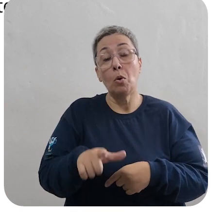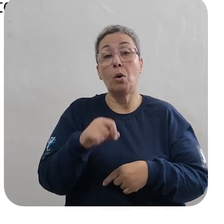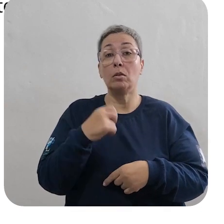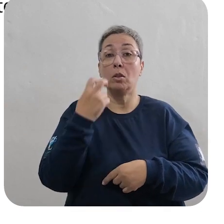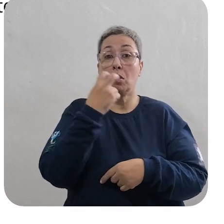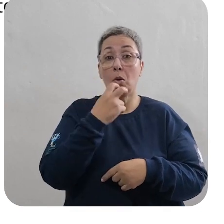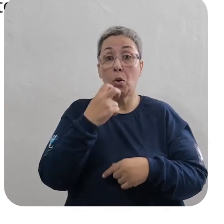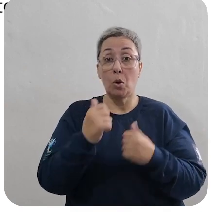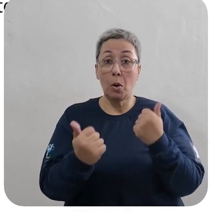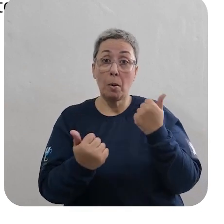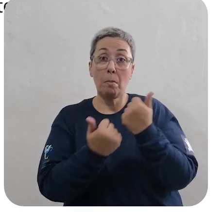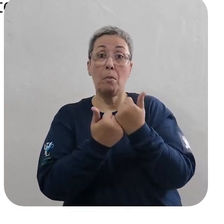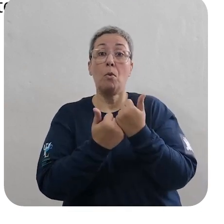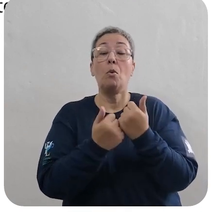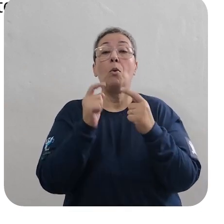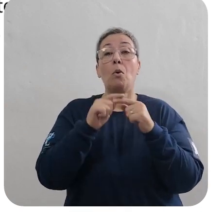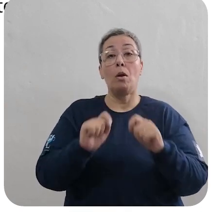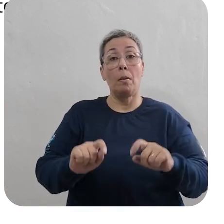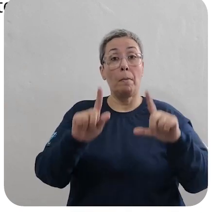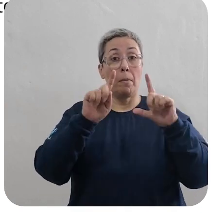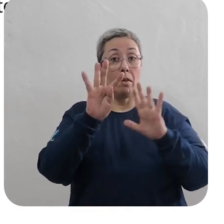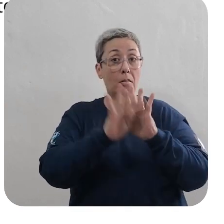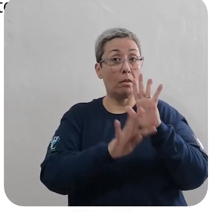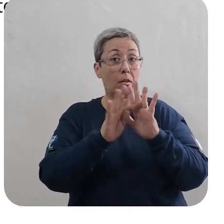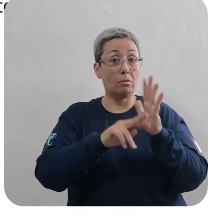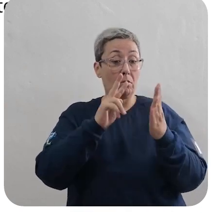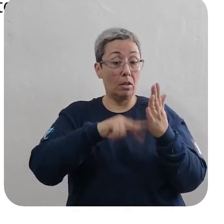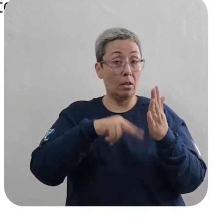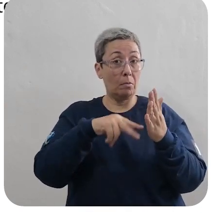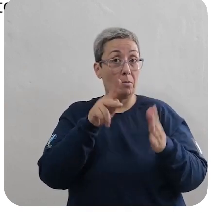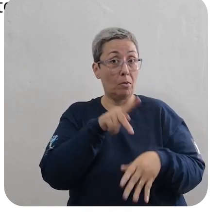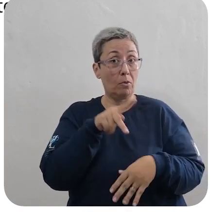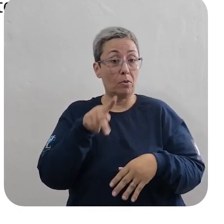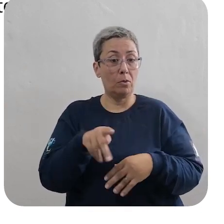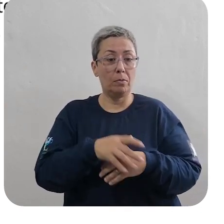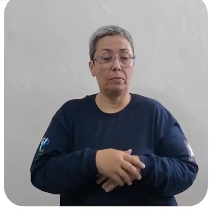oralmente, com apoio de imagem, textos lidos pelo professor.